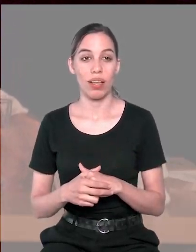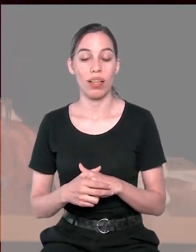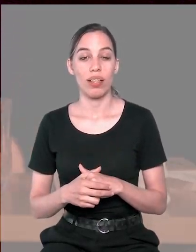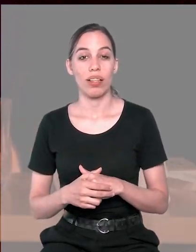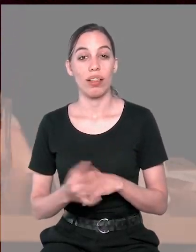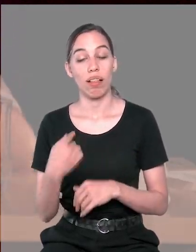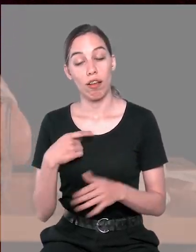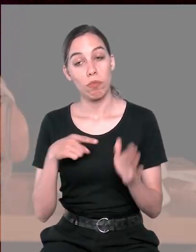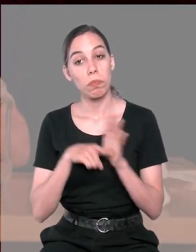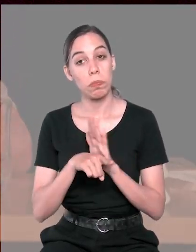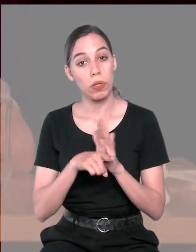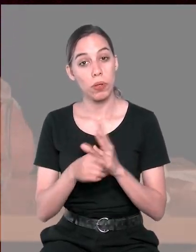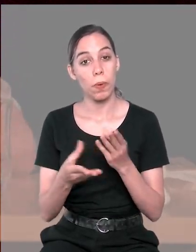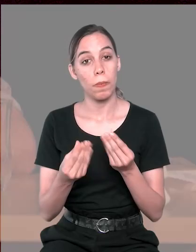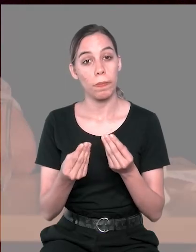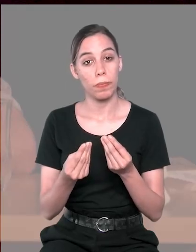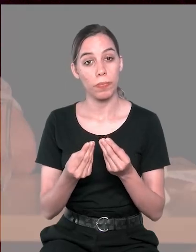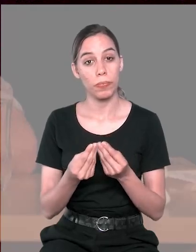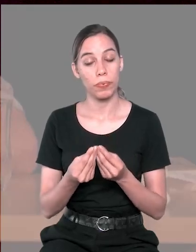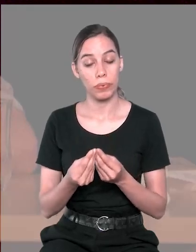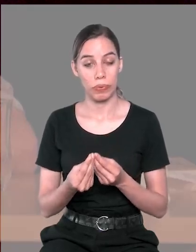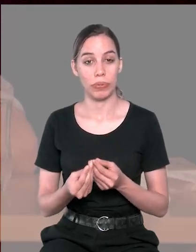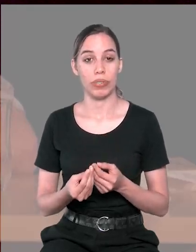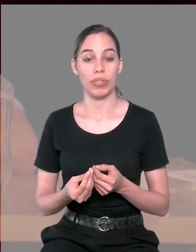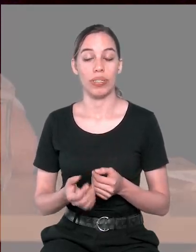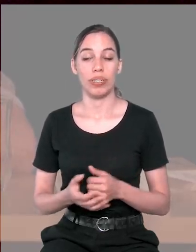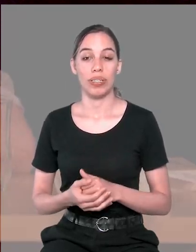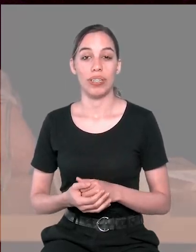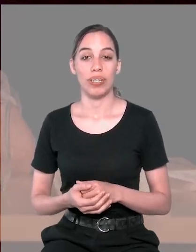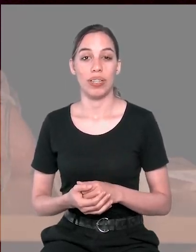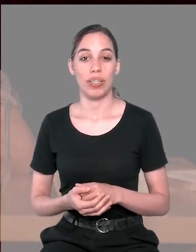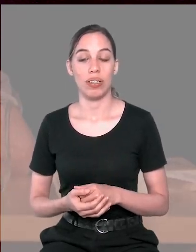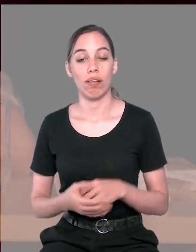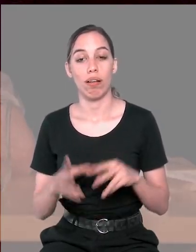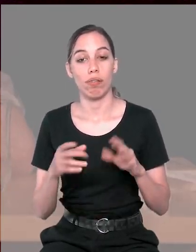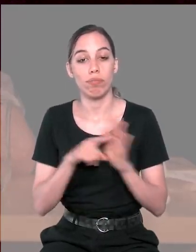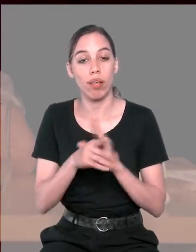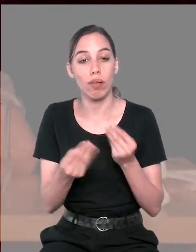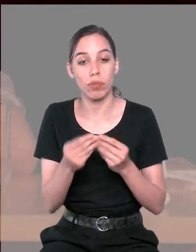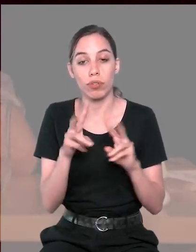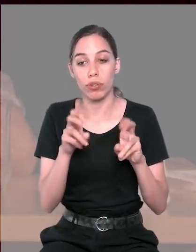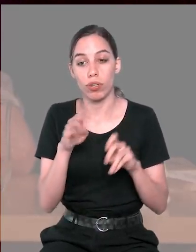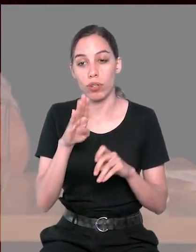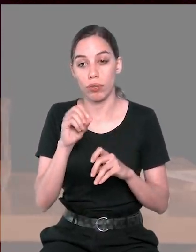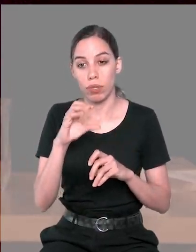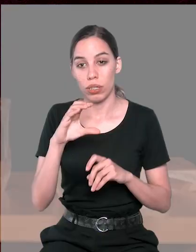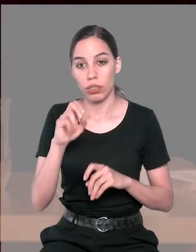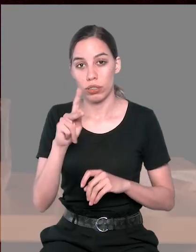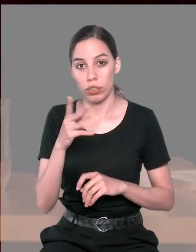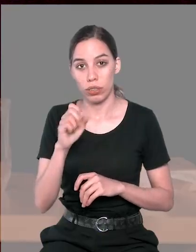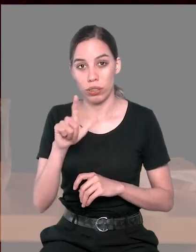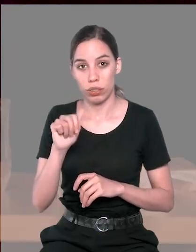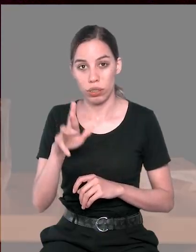Eu tenho pesquisado bastante Bachelard, já tem um tempo, e o Bachelard, ele traz no trabalho dele